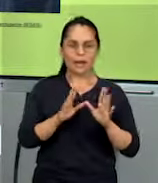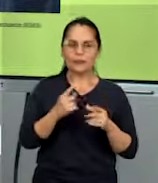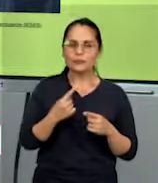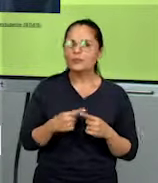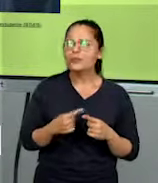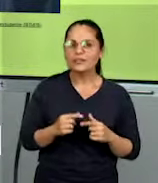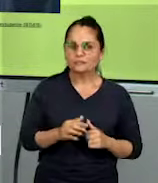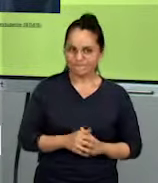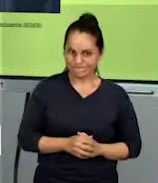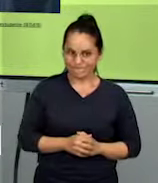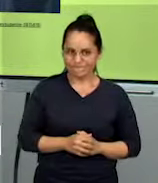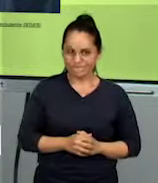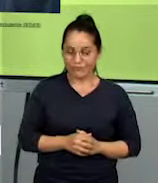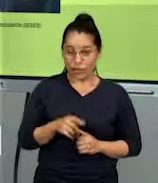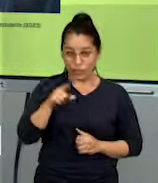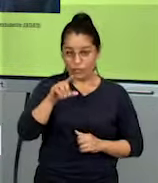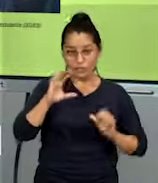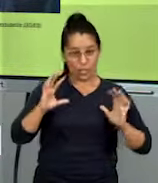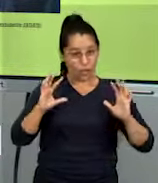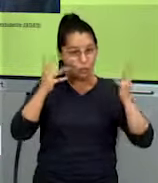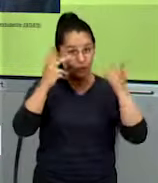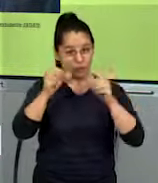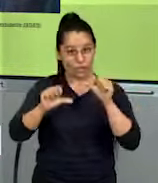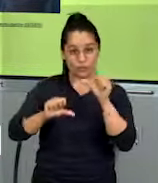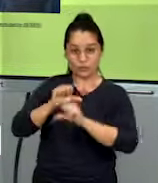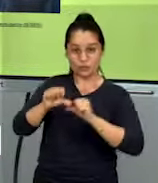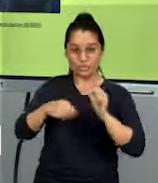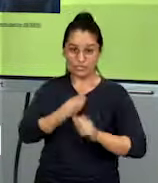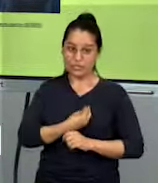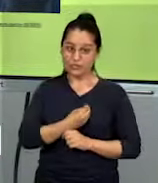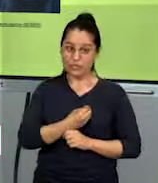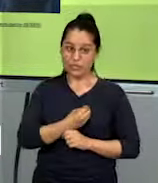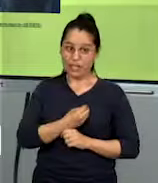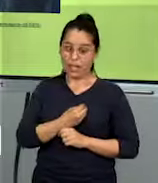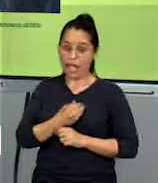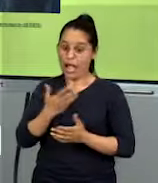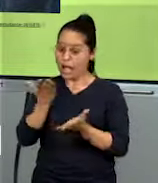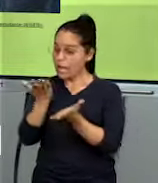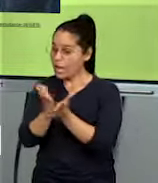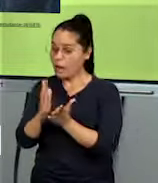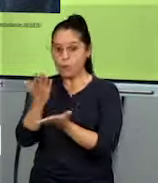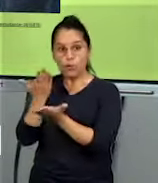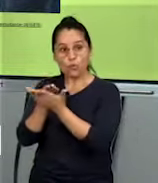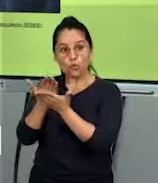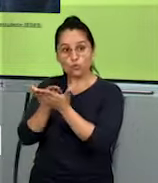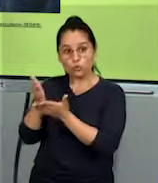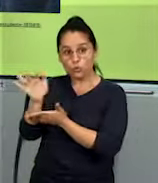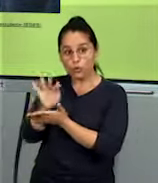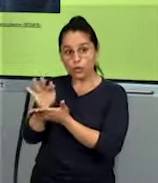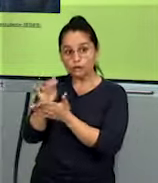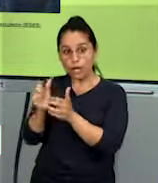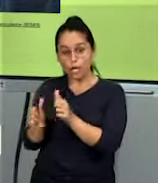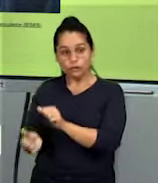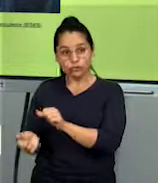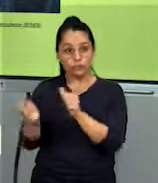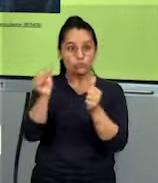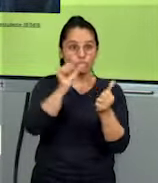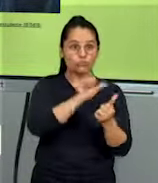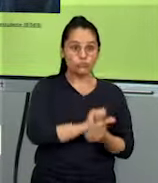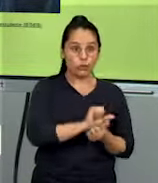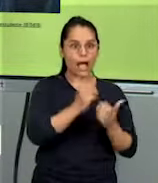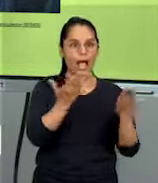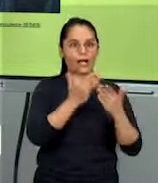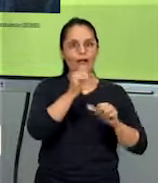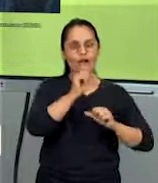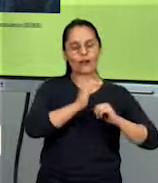quê? Porque você está comemorando uma mudança na sua vida. Você deixa de ser um estudante e se torna um